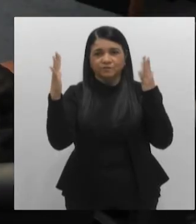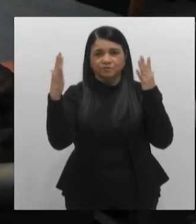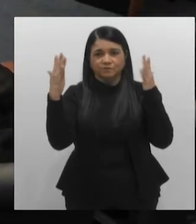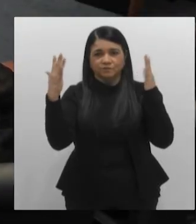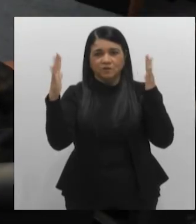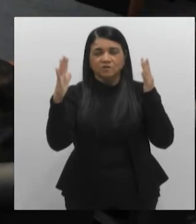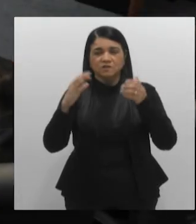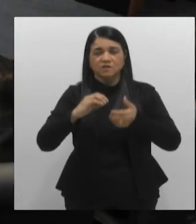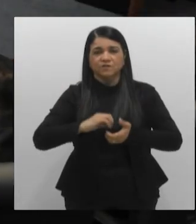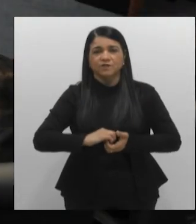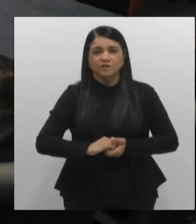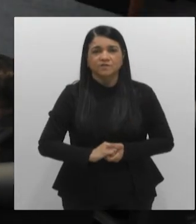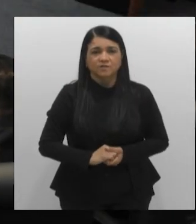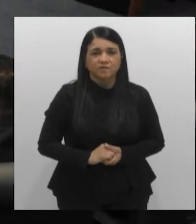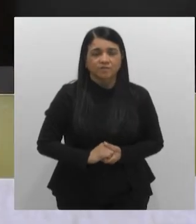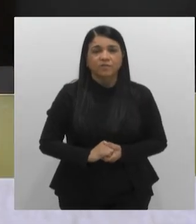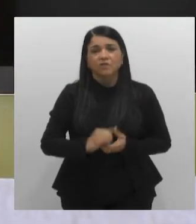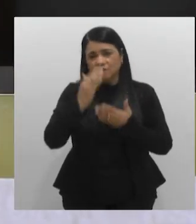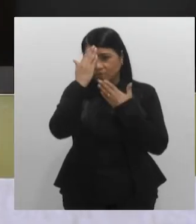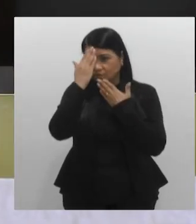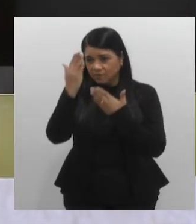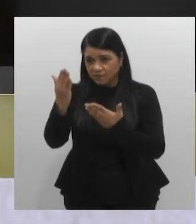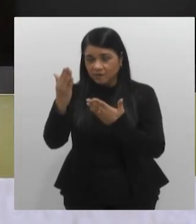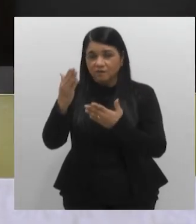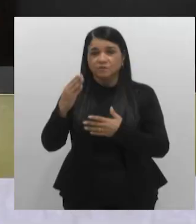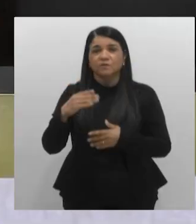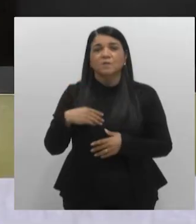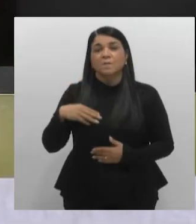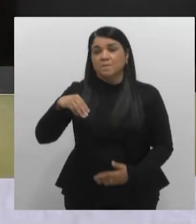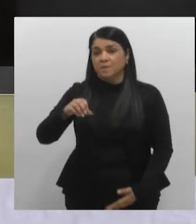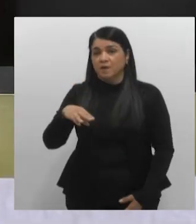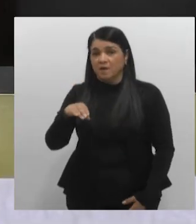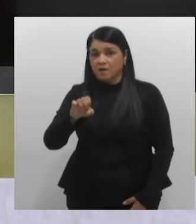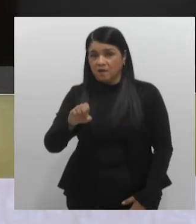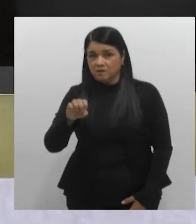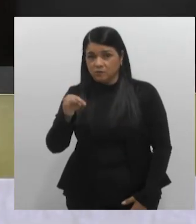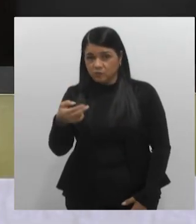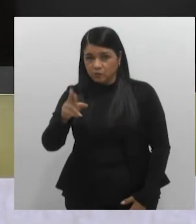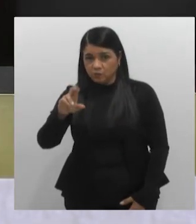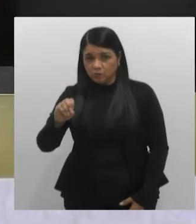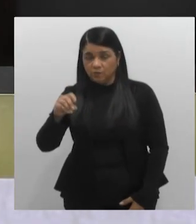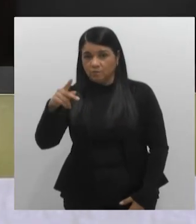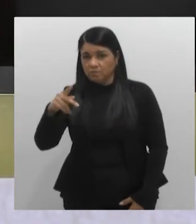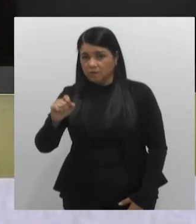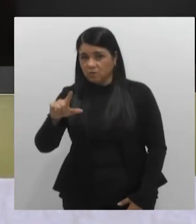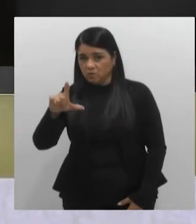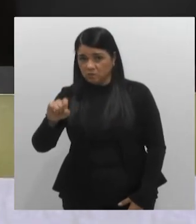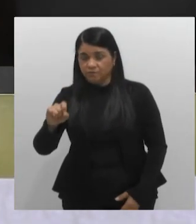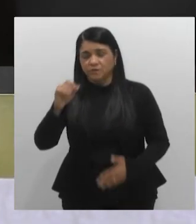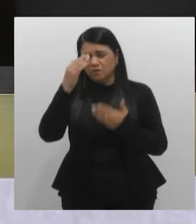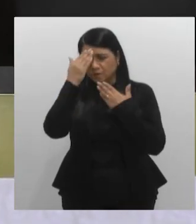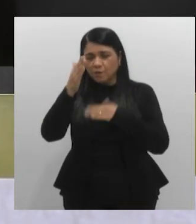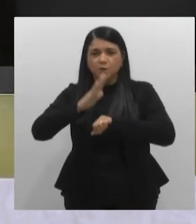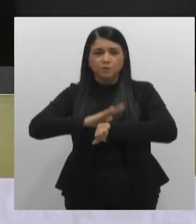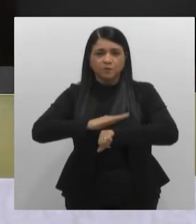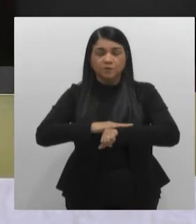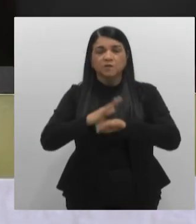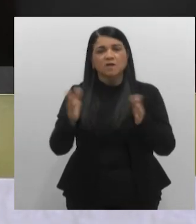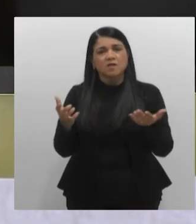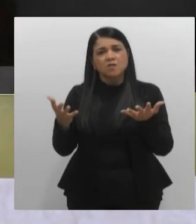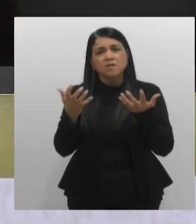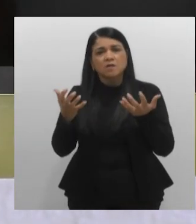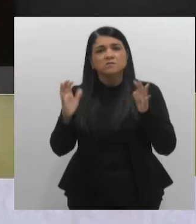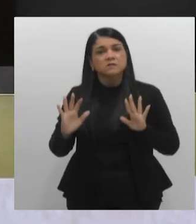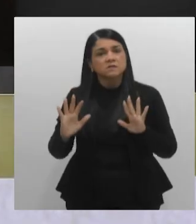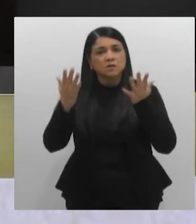Muito obrigado, Maestro Paulo, muito obrigado por esse momento. E eu já quero também saudar, vocês estão